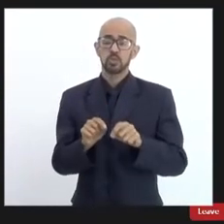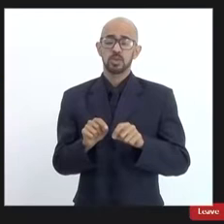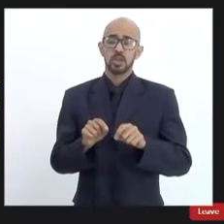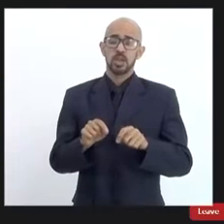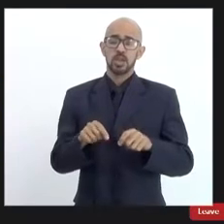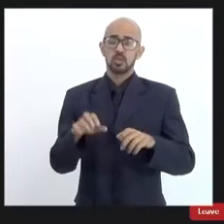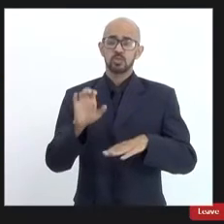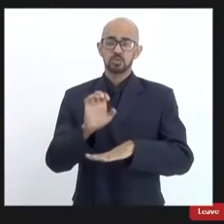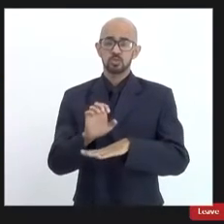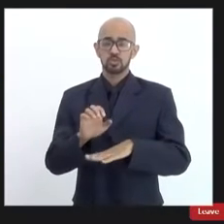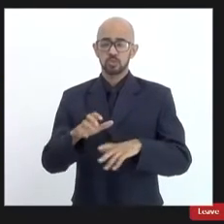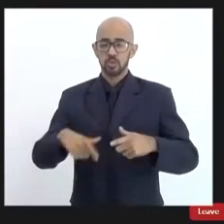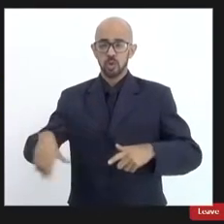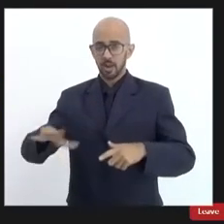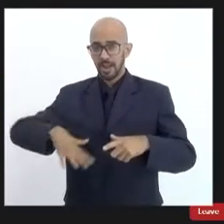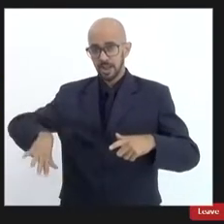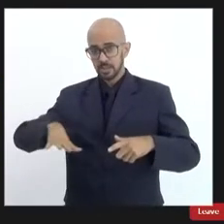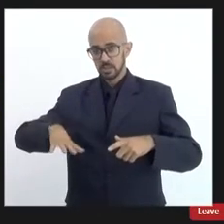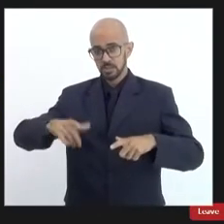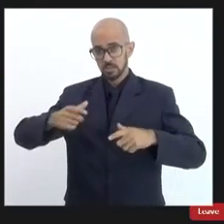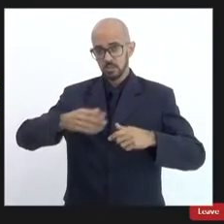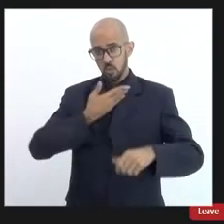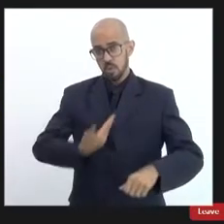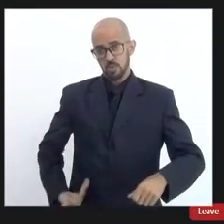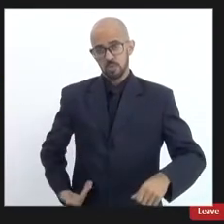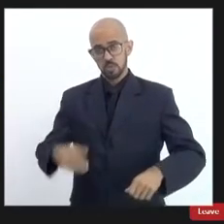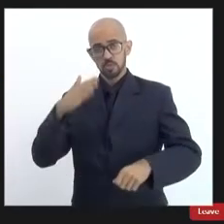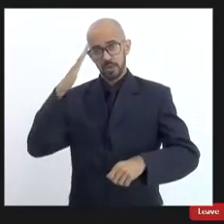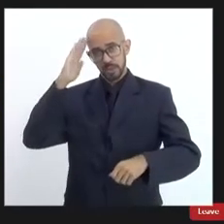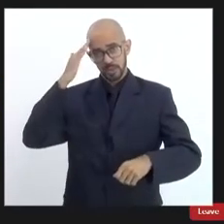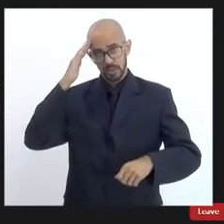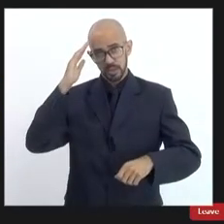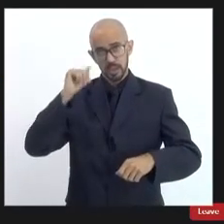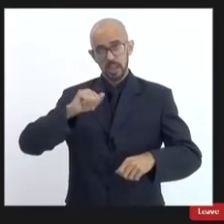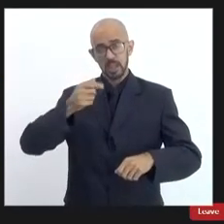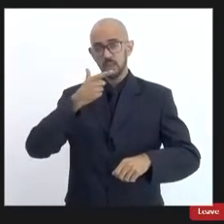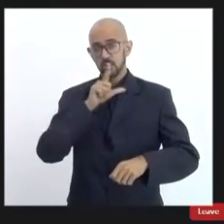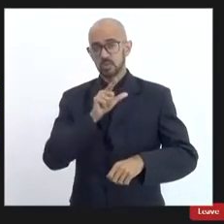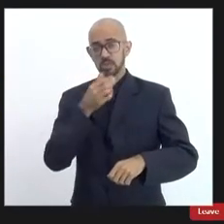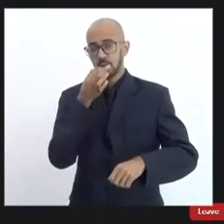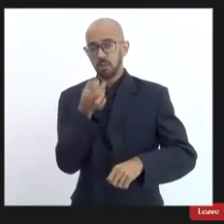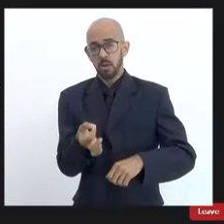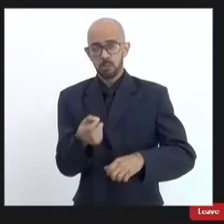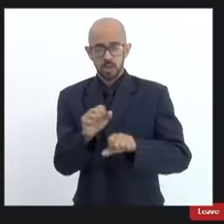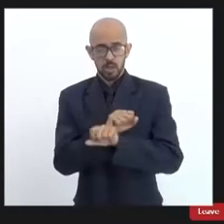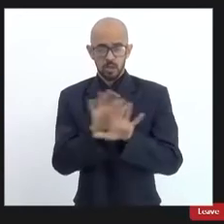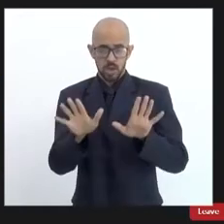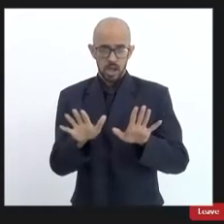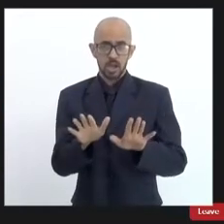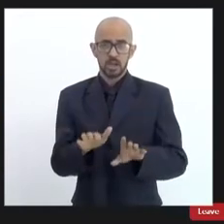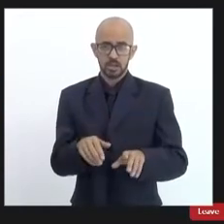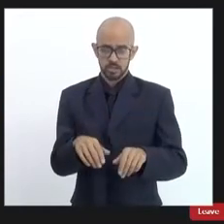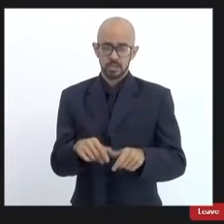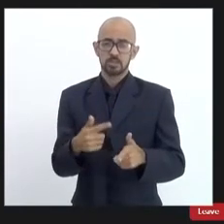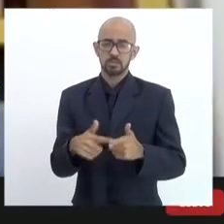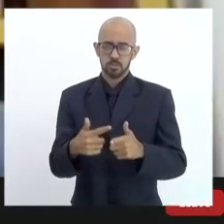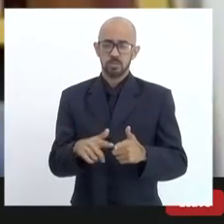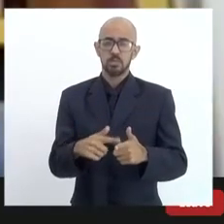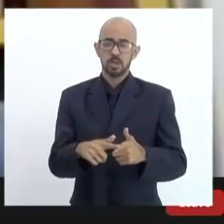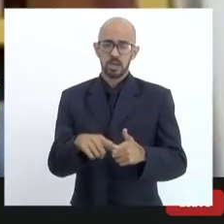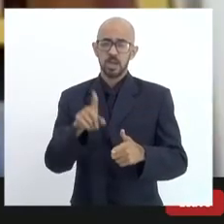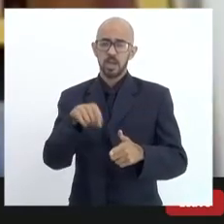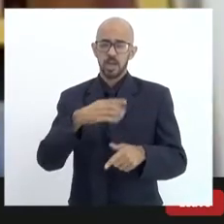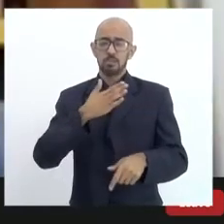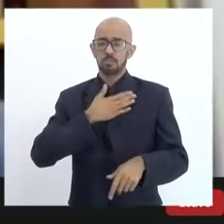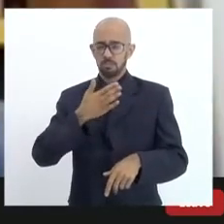de trabalho, né, saber identificar e saber um pouco ser o formador de opinião, né, nessa questão. Então, é isso que eu queria